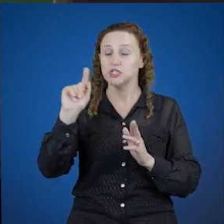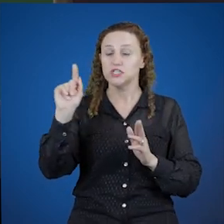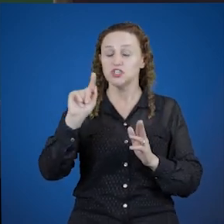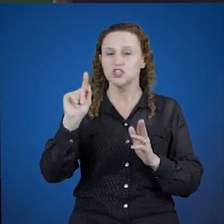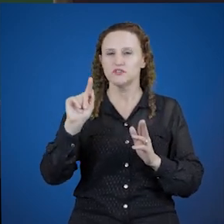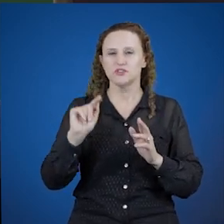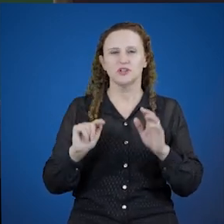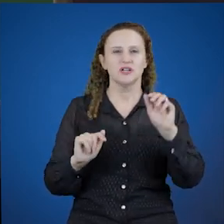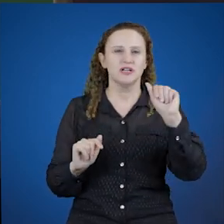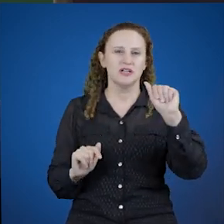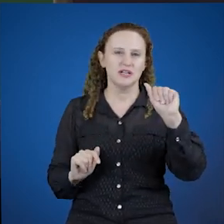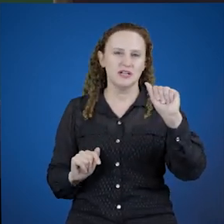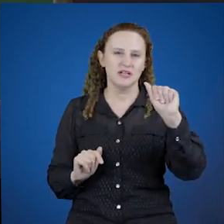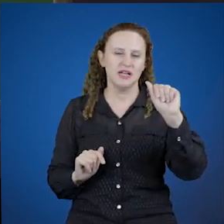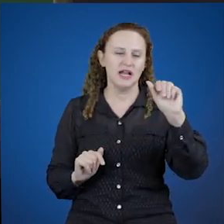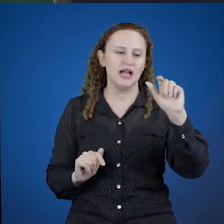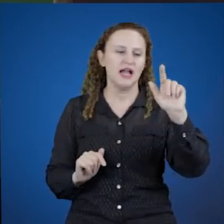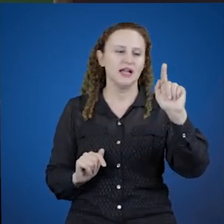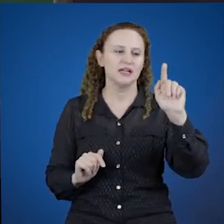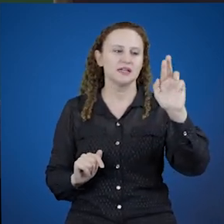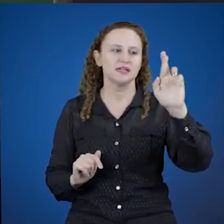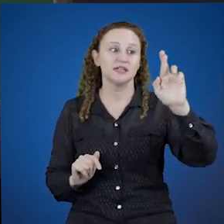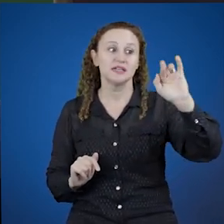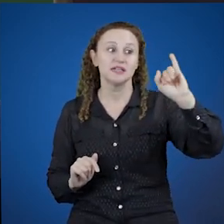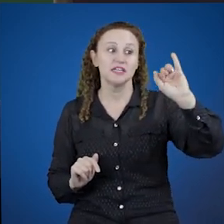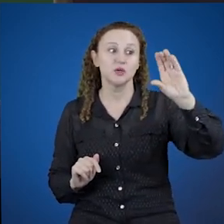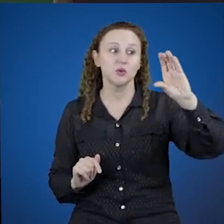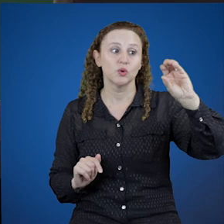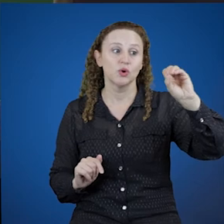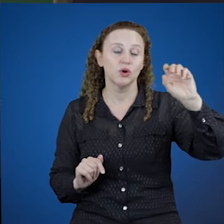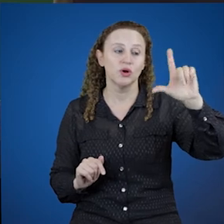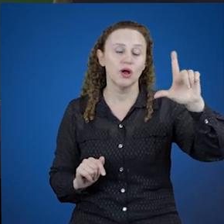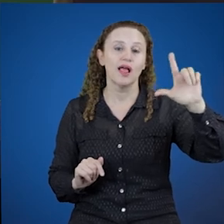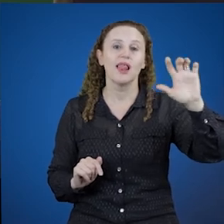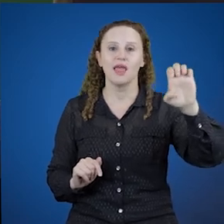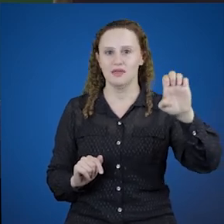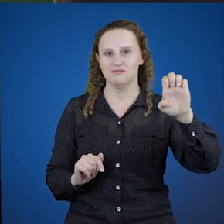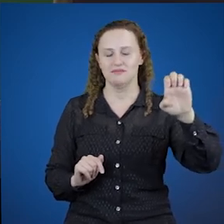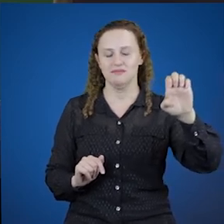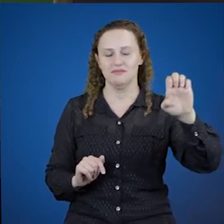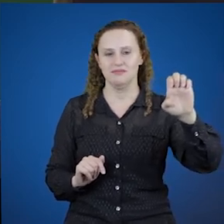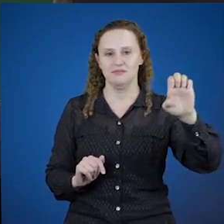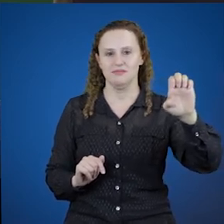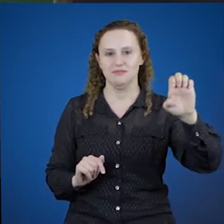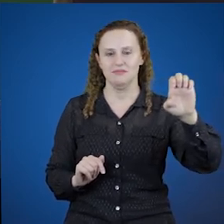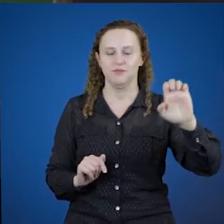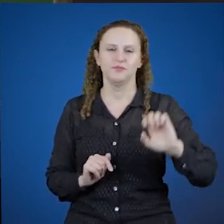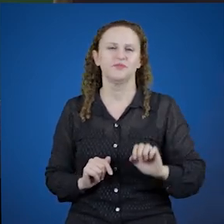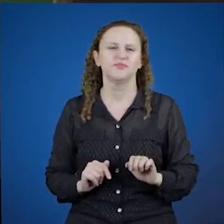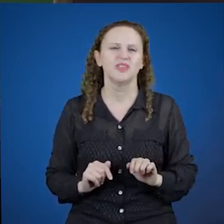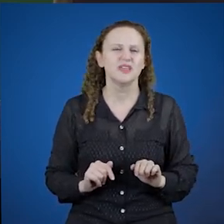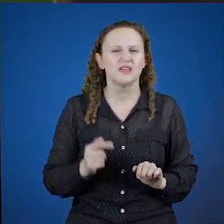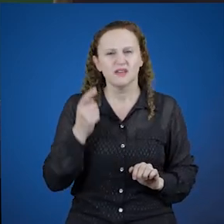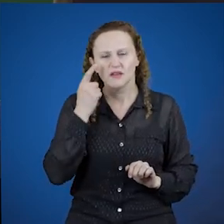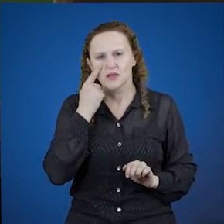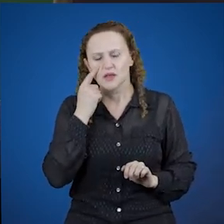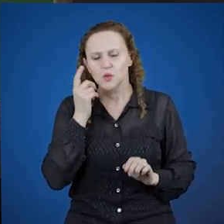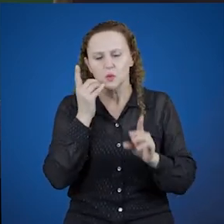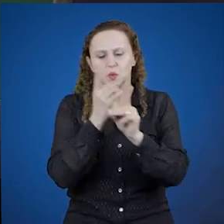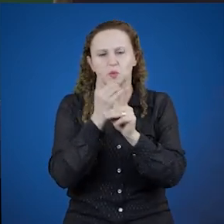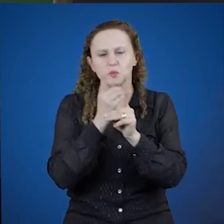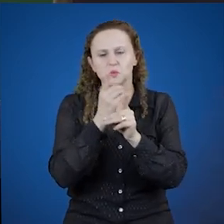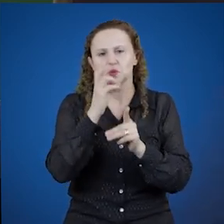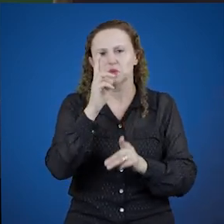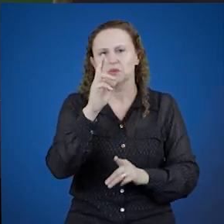agricultor será agricole SA a hora tire